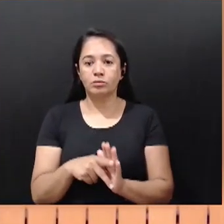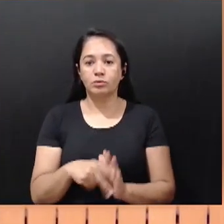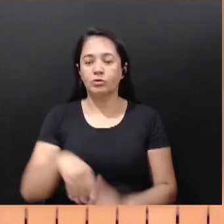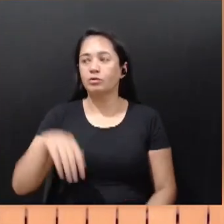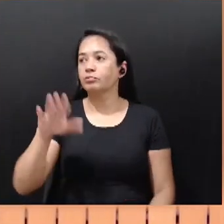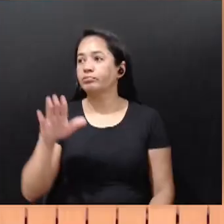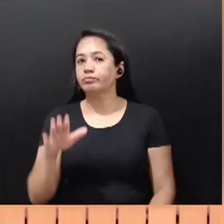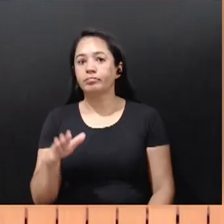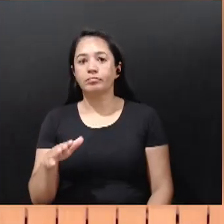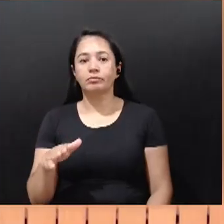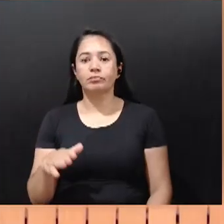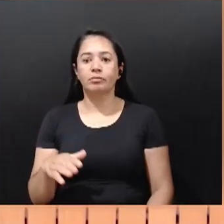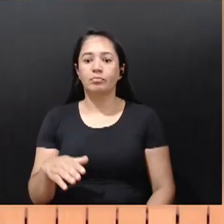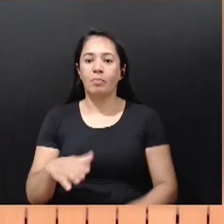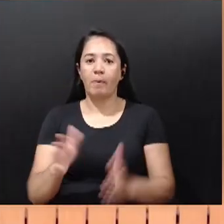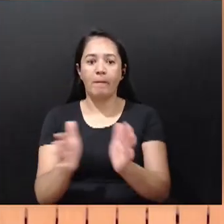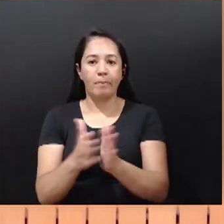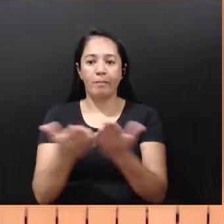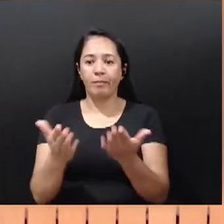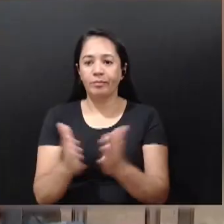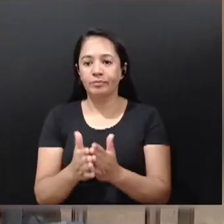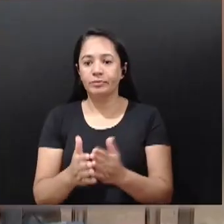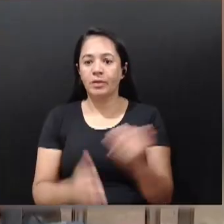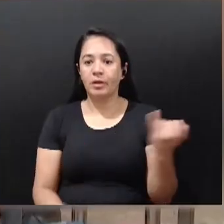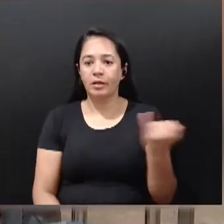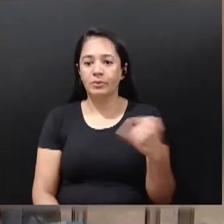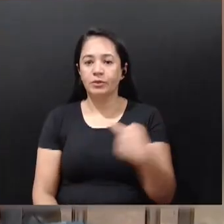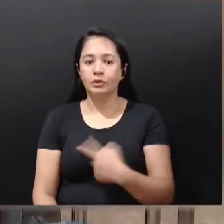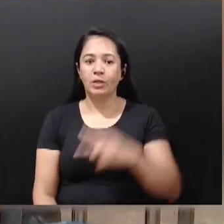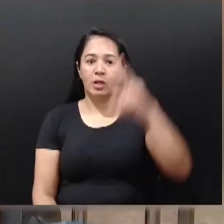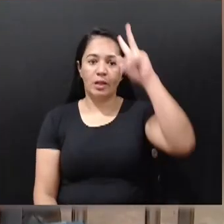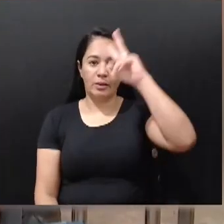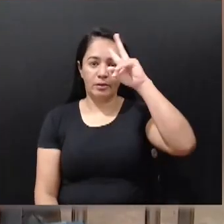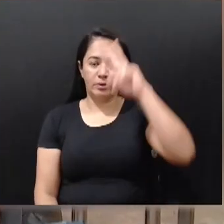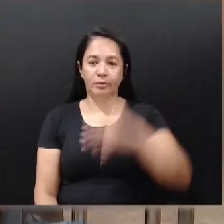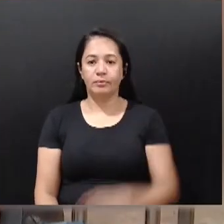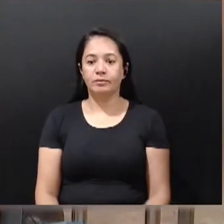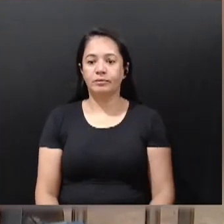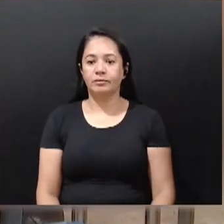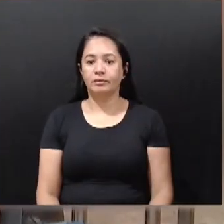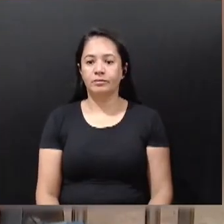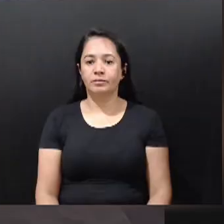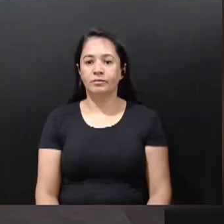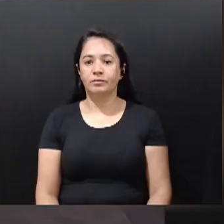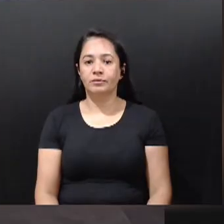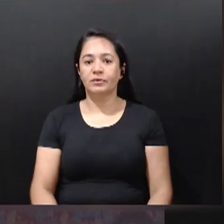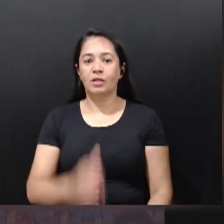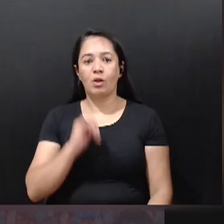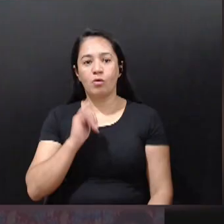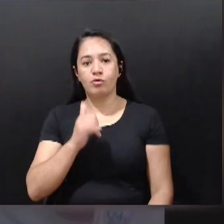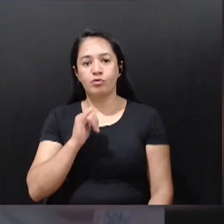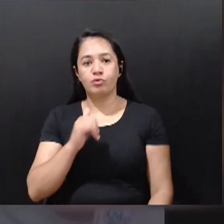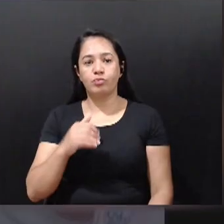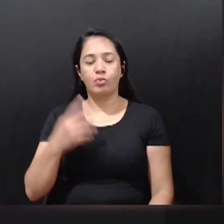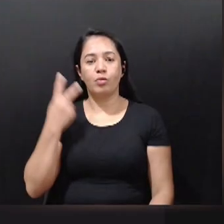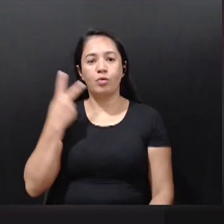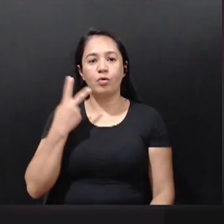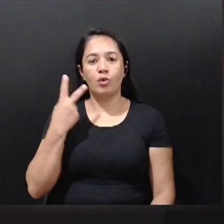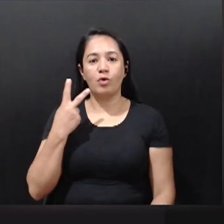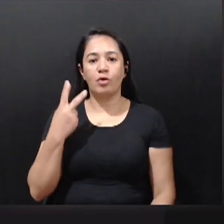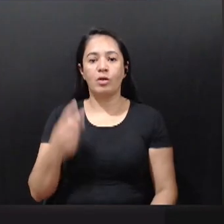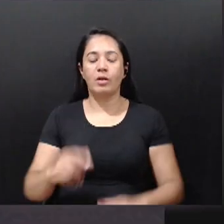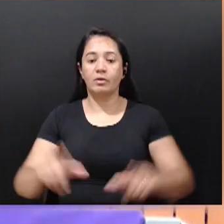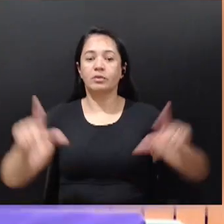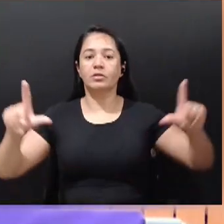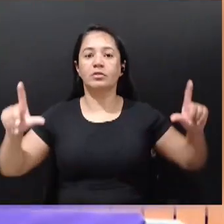baixo. Então, é muito importante a gente lembrar disso. Em seu discurso, o parlamentar destacou a Marcha Mundial das Mulheres